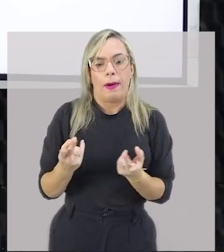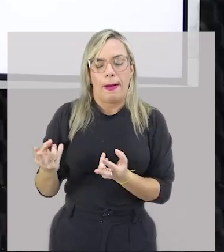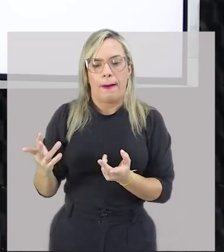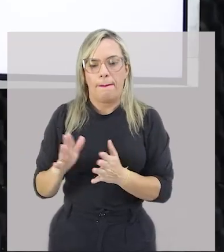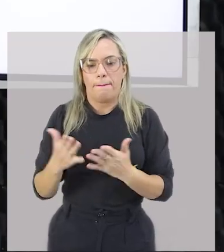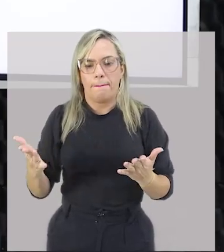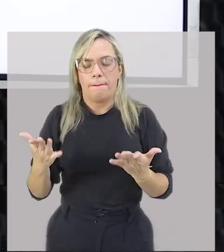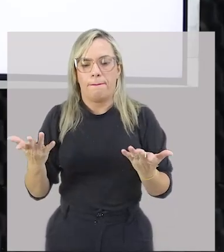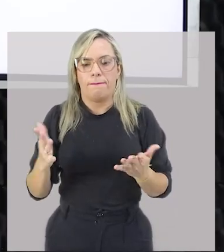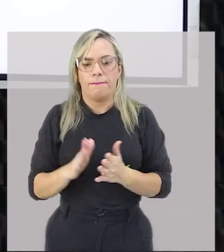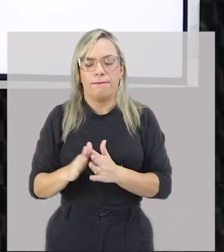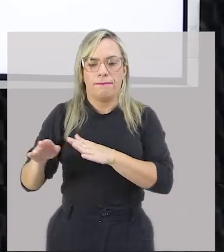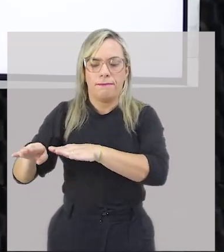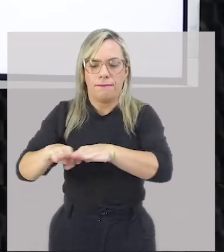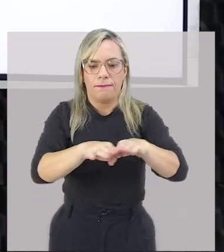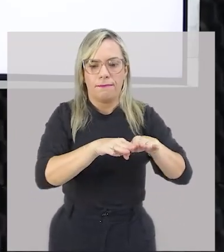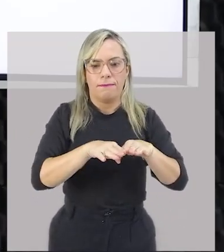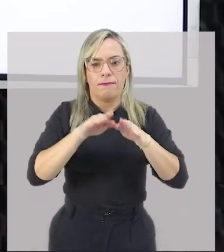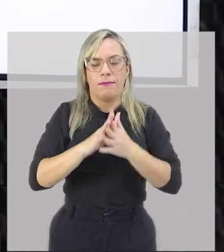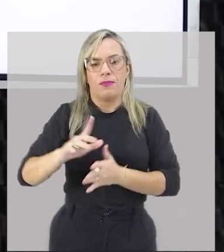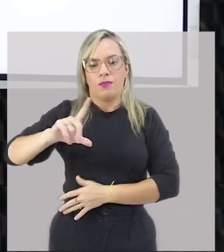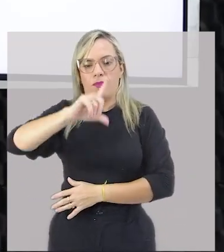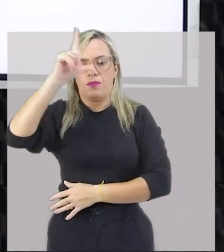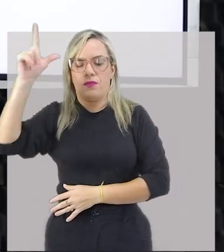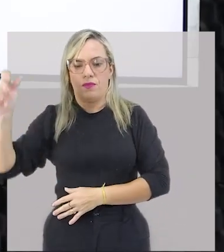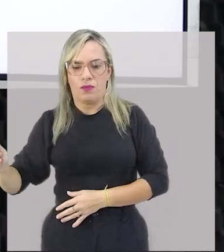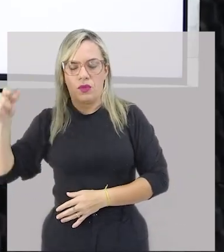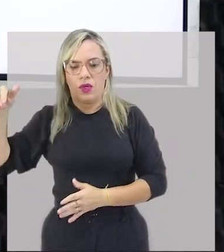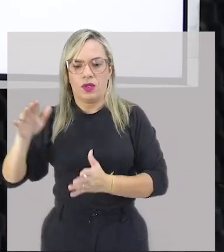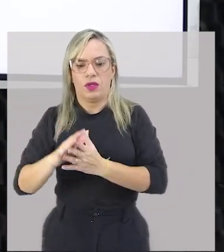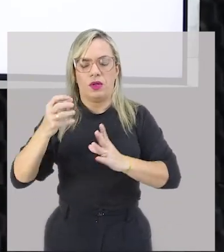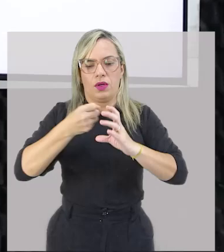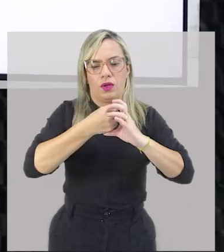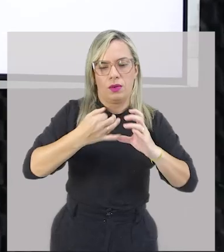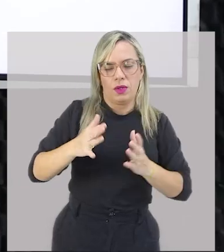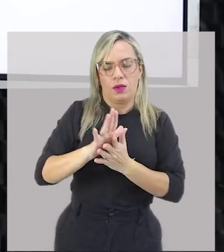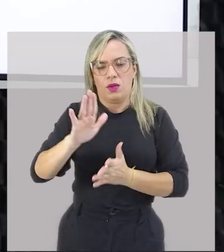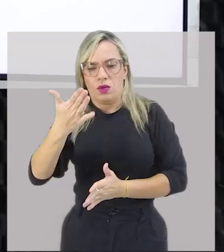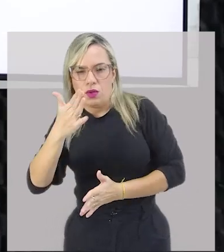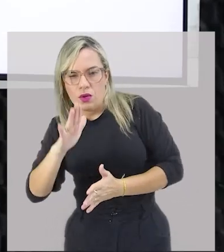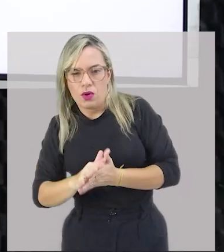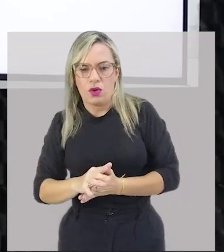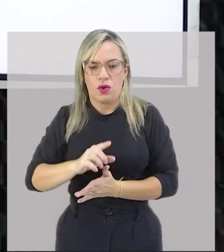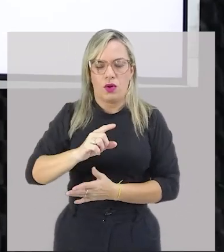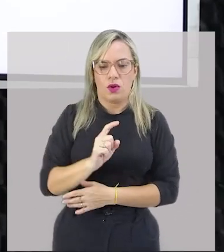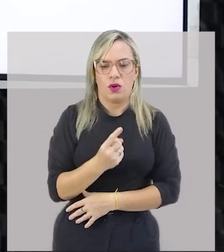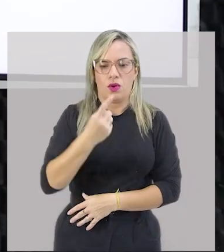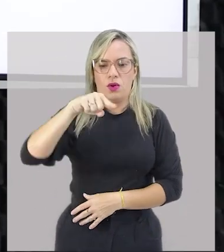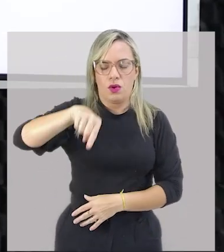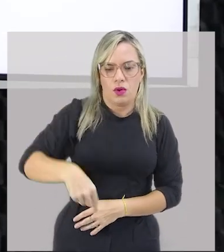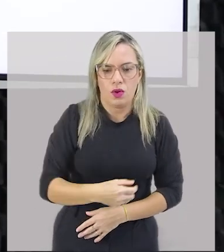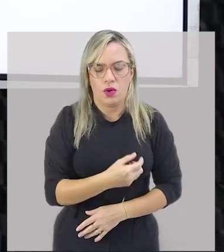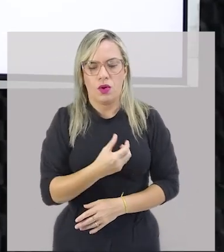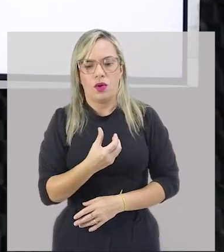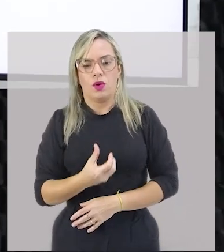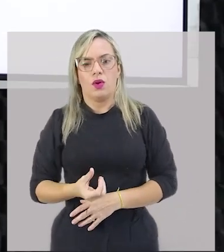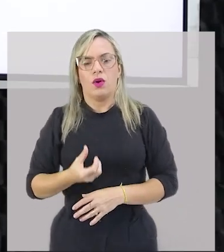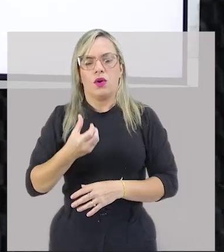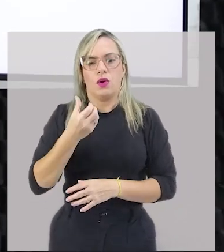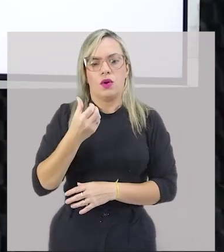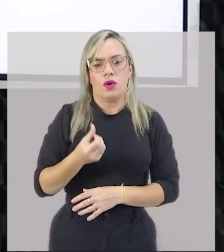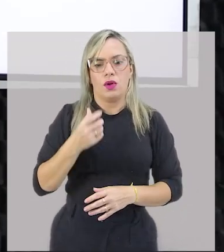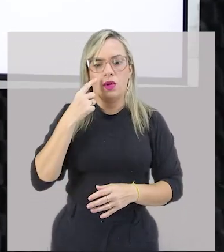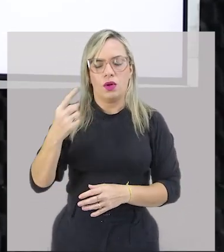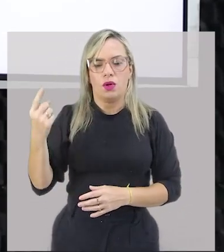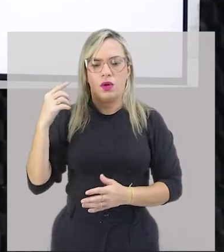aceleração proporcionada pela Lua. Como eu falei, mais ou menos 1/6 da gravidade daqui da